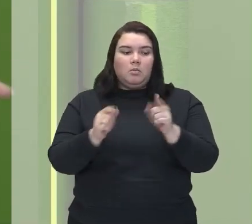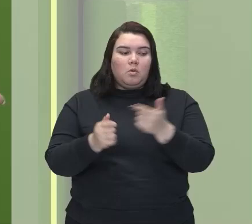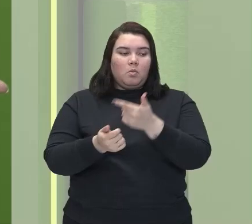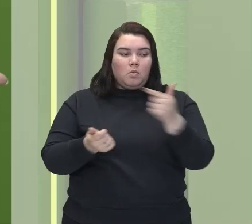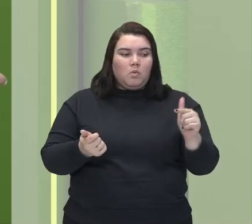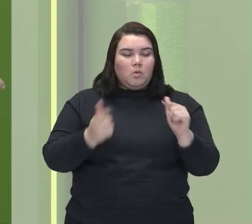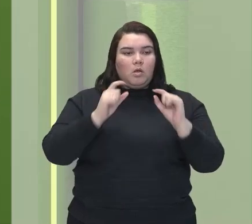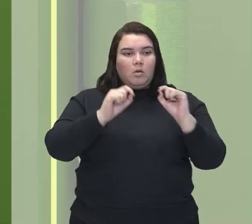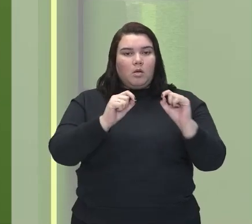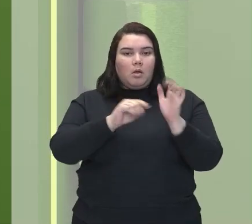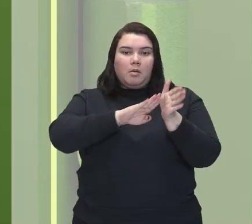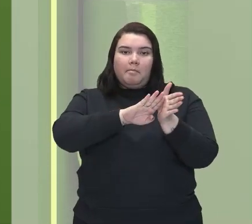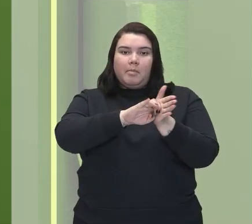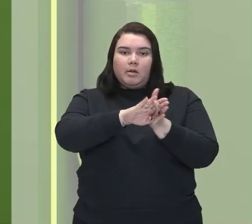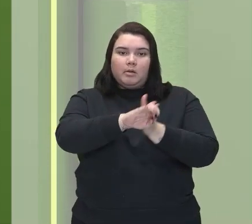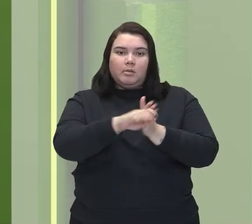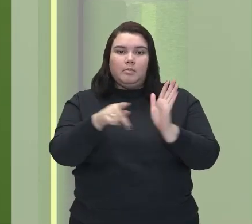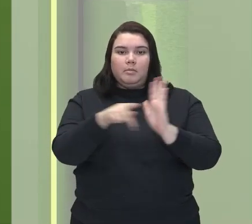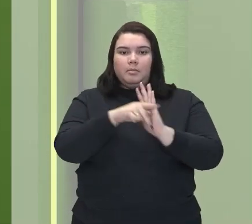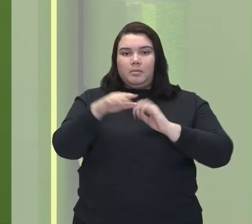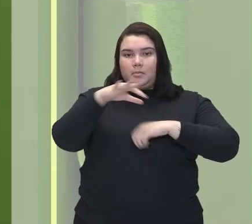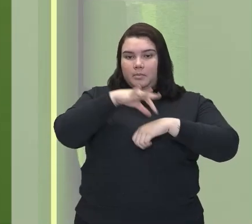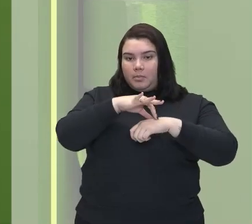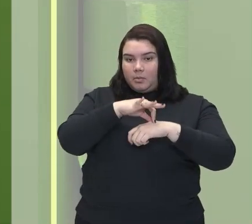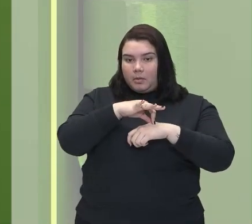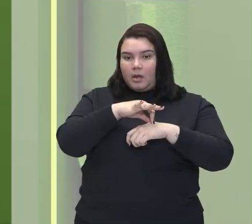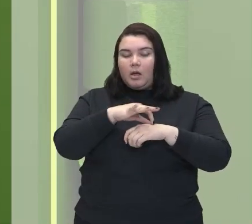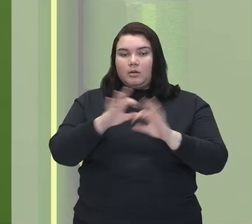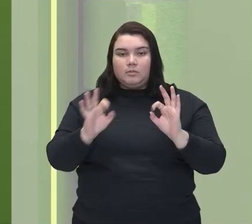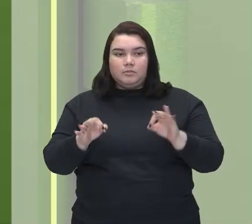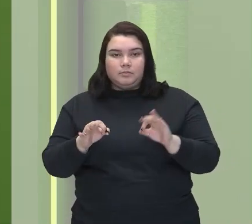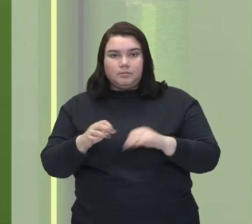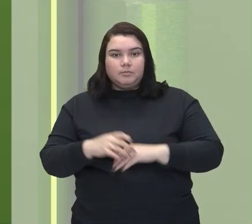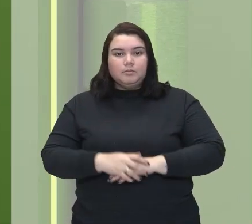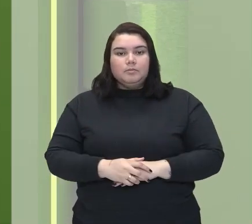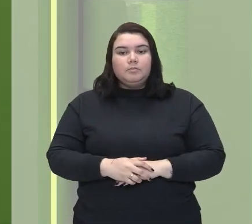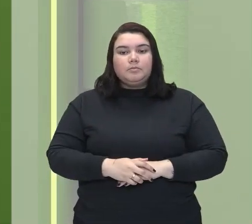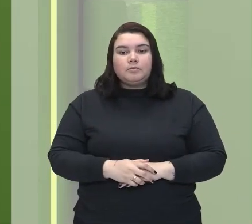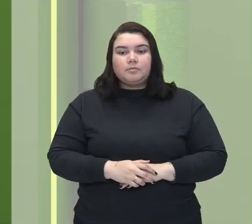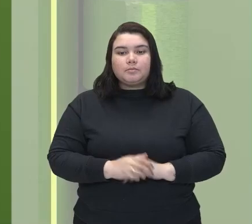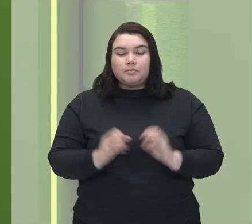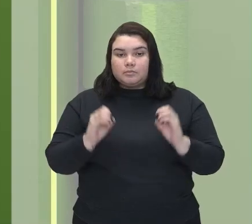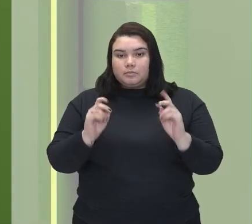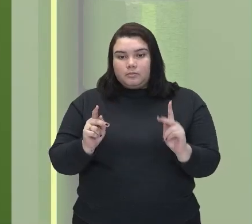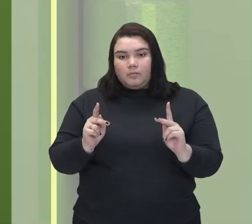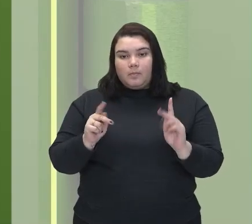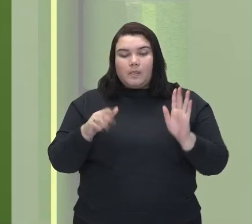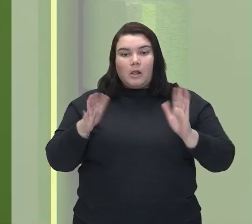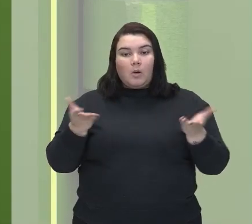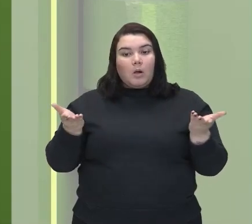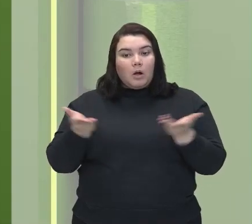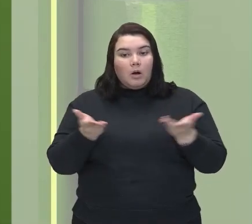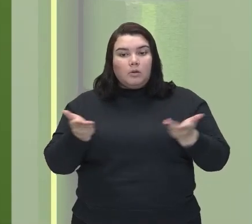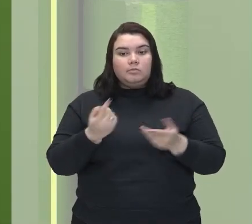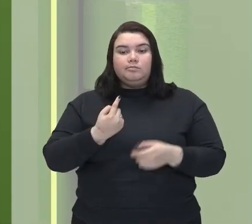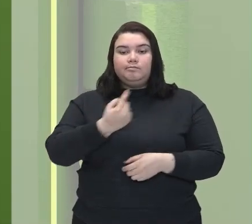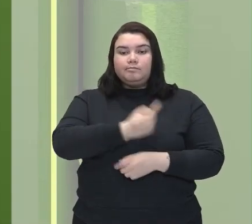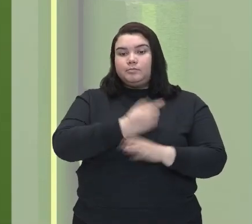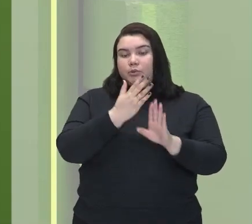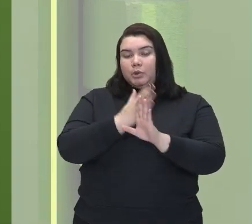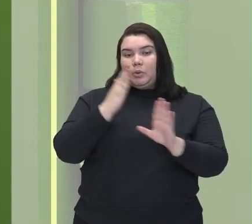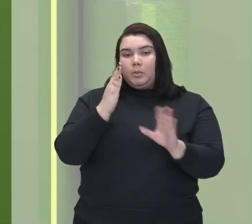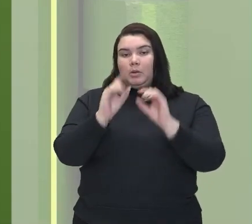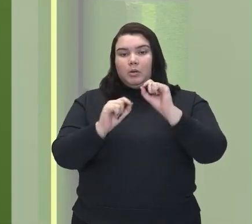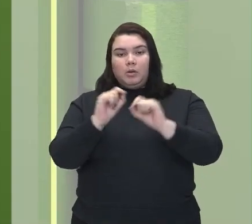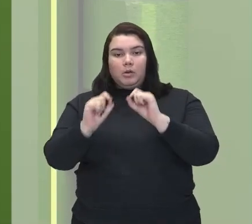ação de bactérias da carne. Esse é o ácido lático, ok? Mas agora nós vamos identificar